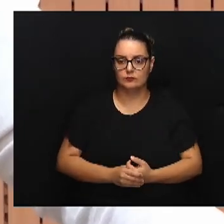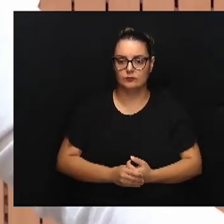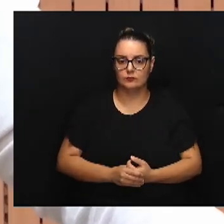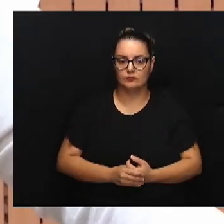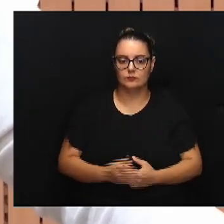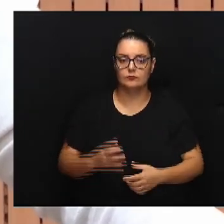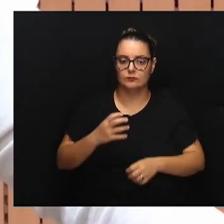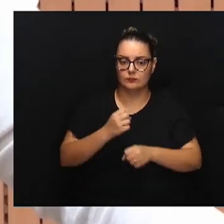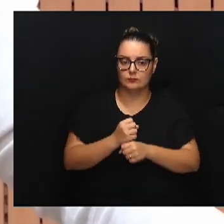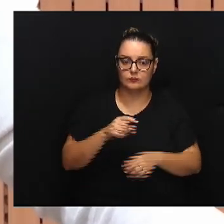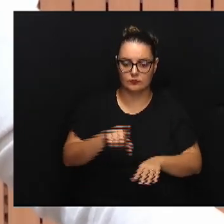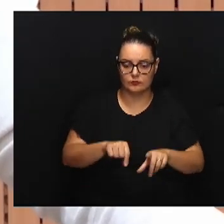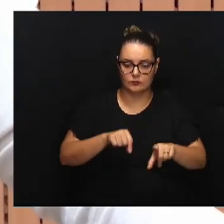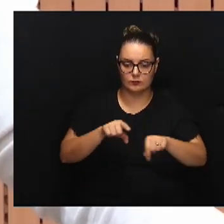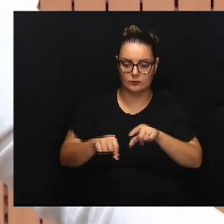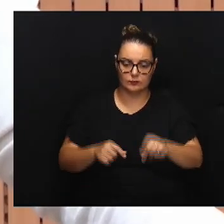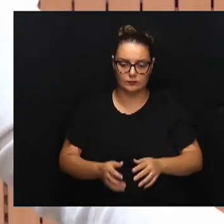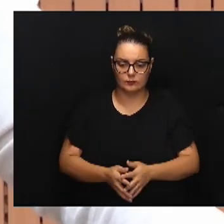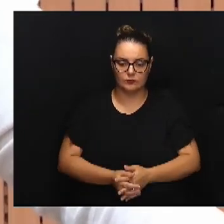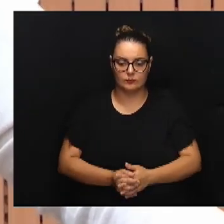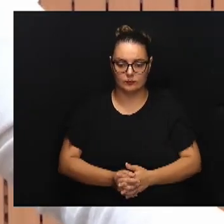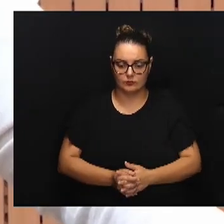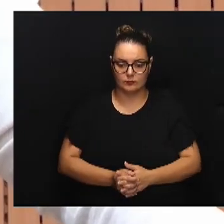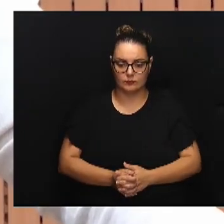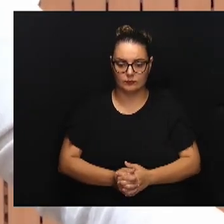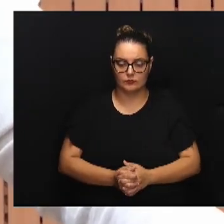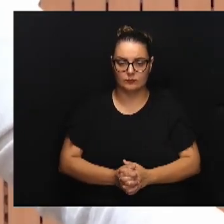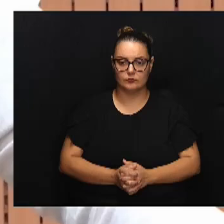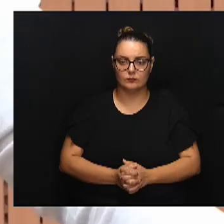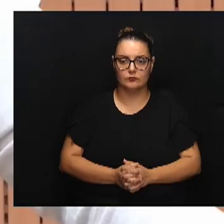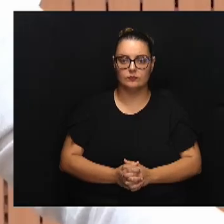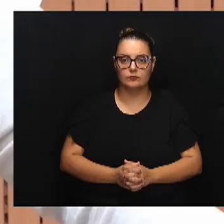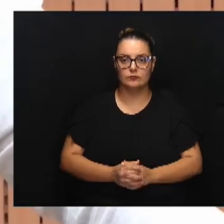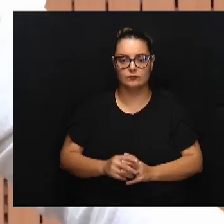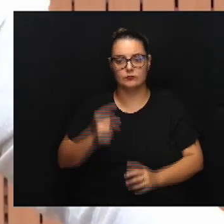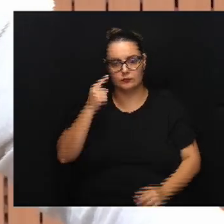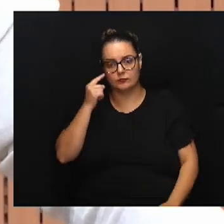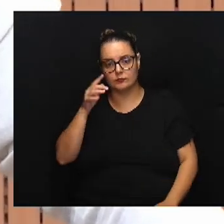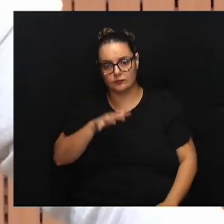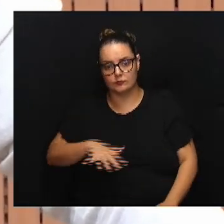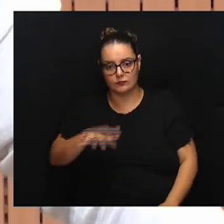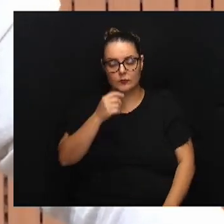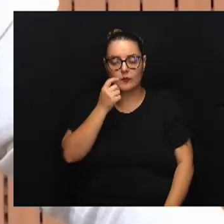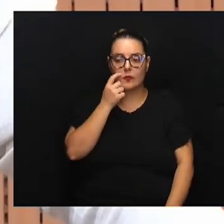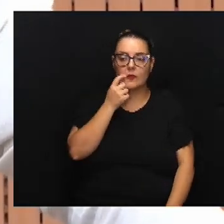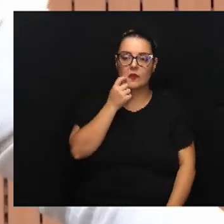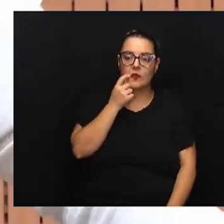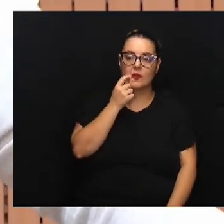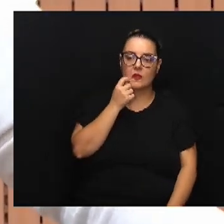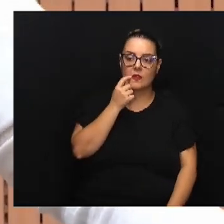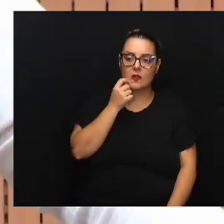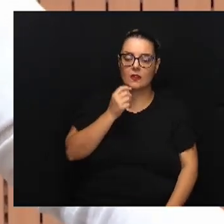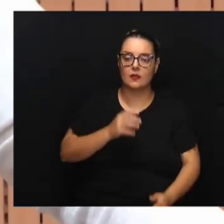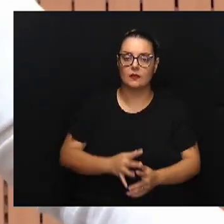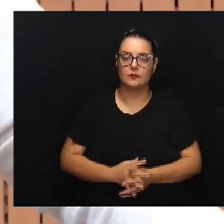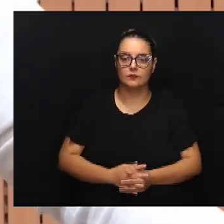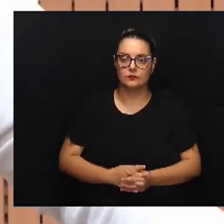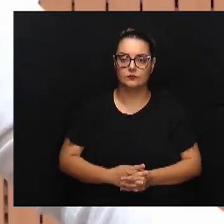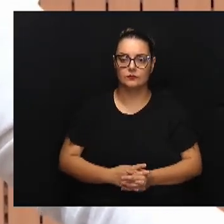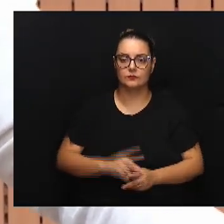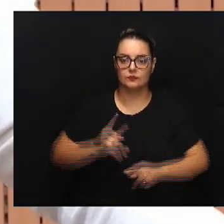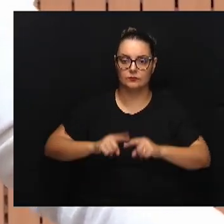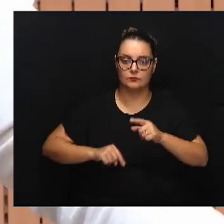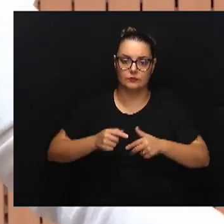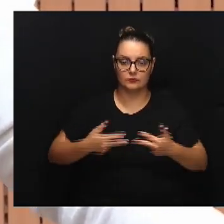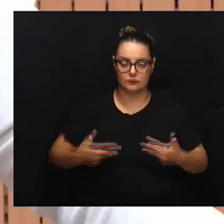comporão, serão selecionados, enfim, terá essa perspectiva. E aí a questão do material